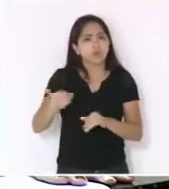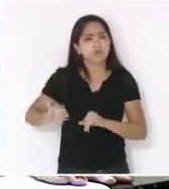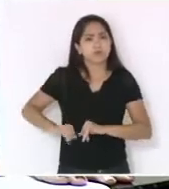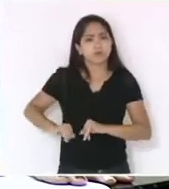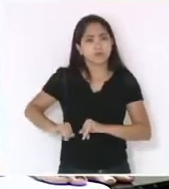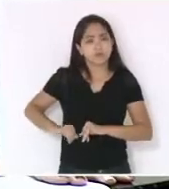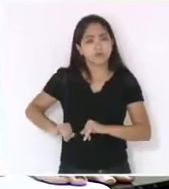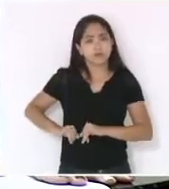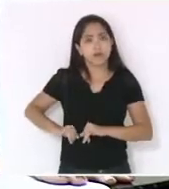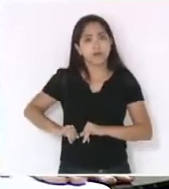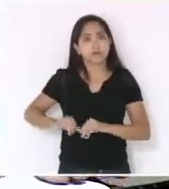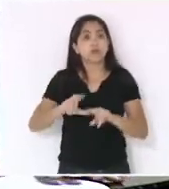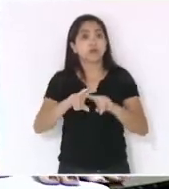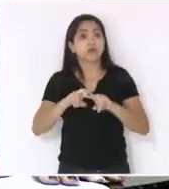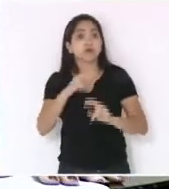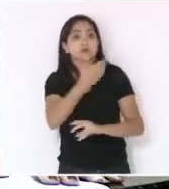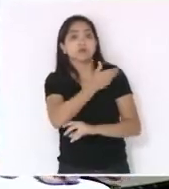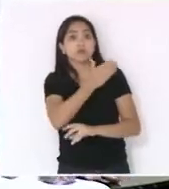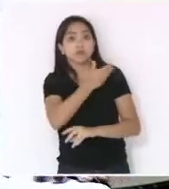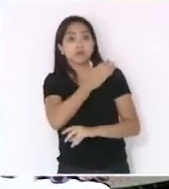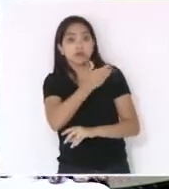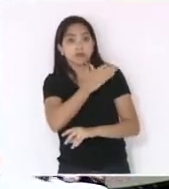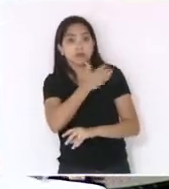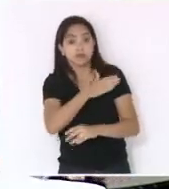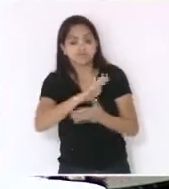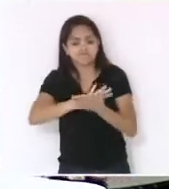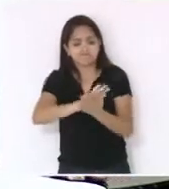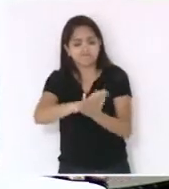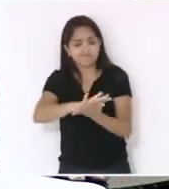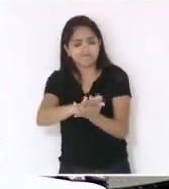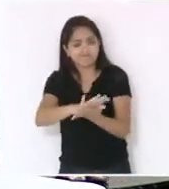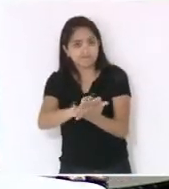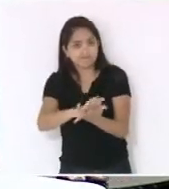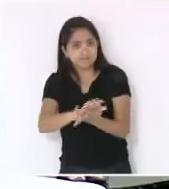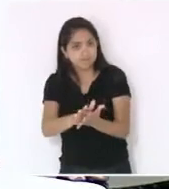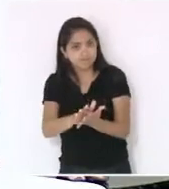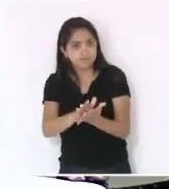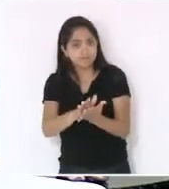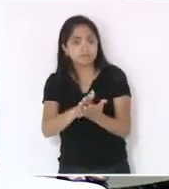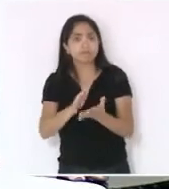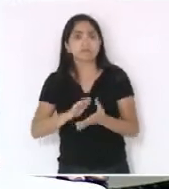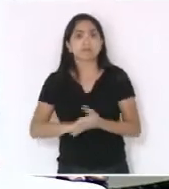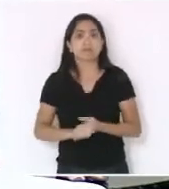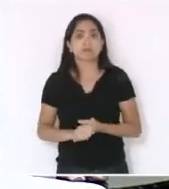pelo preconceito, pela discriminação e pela homofobia.